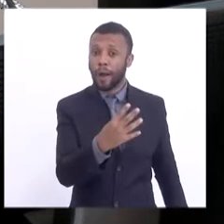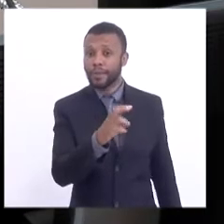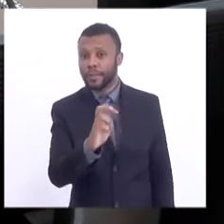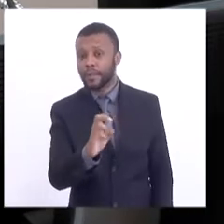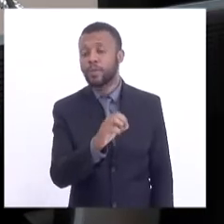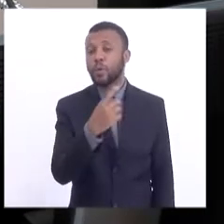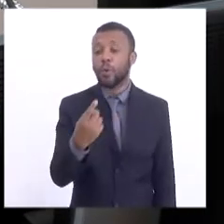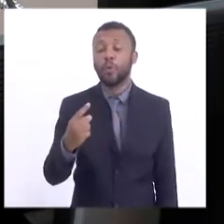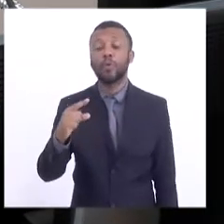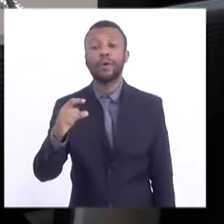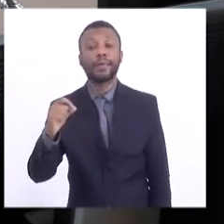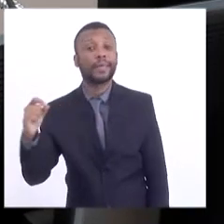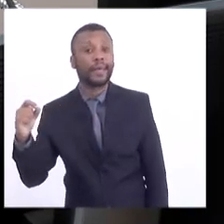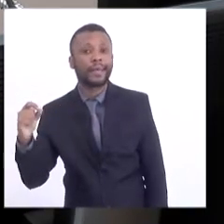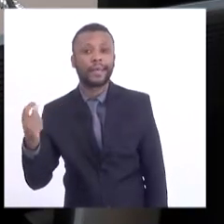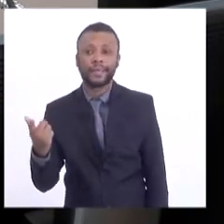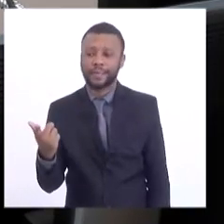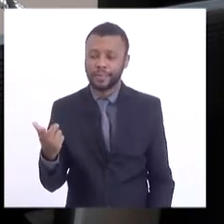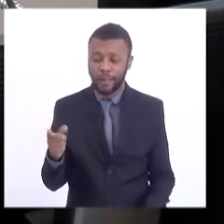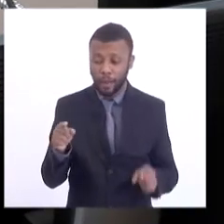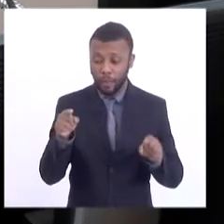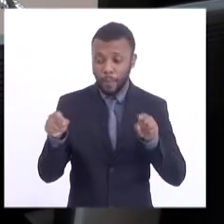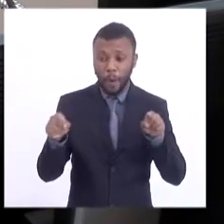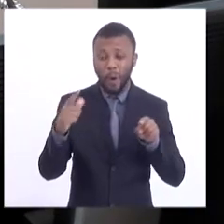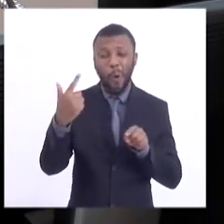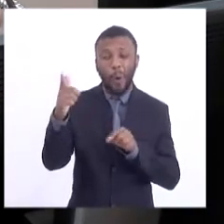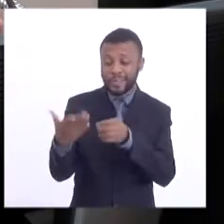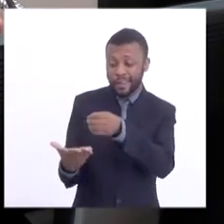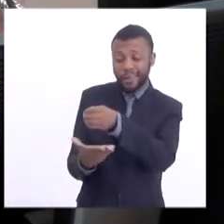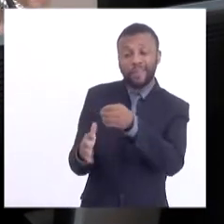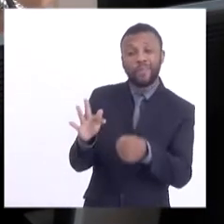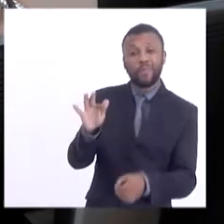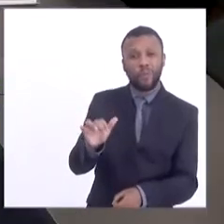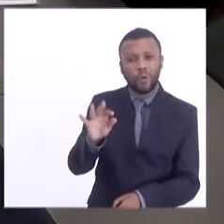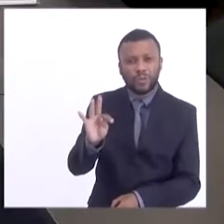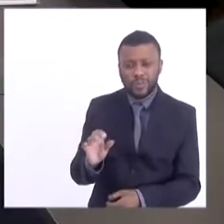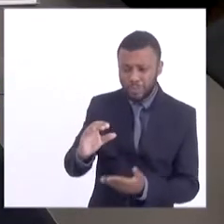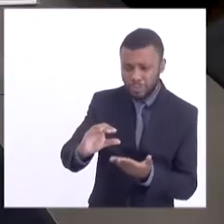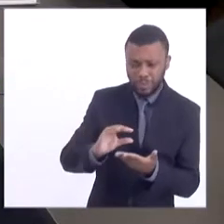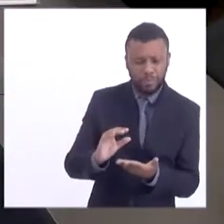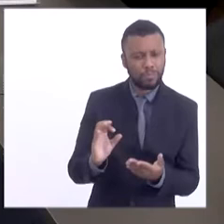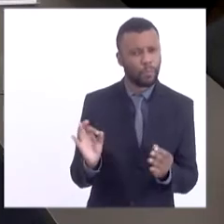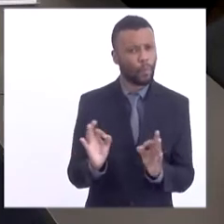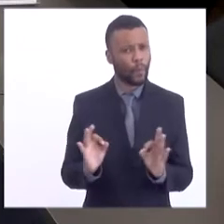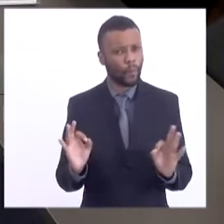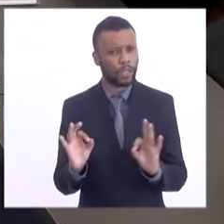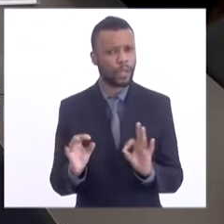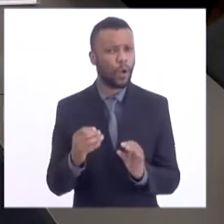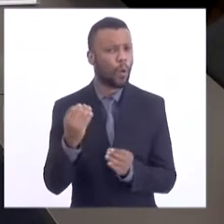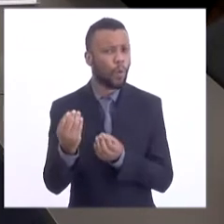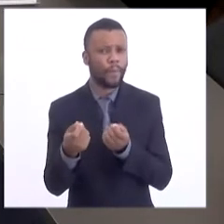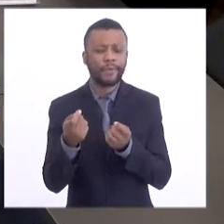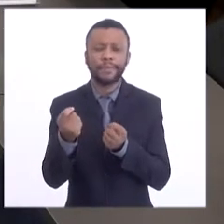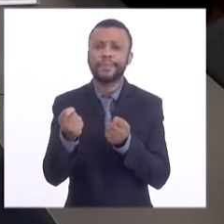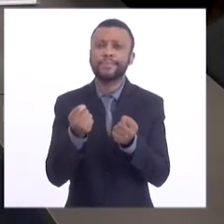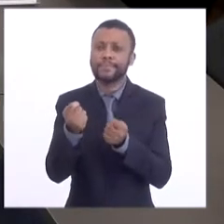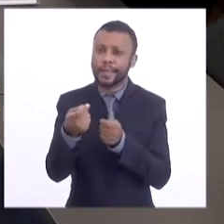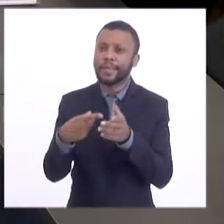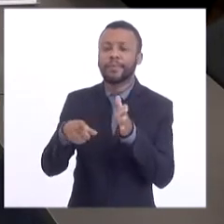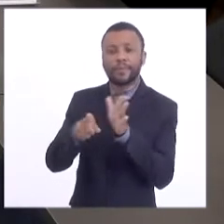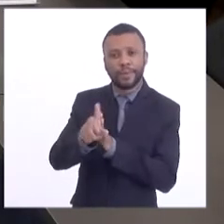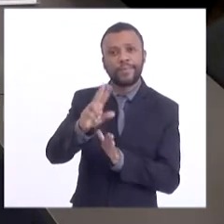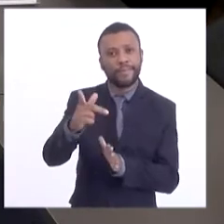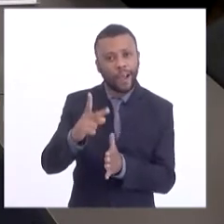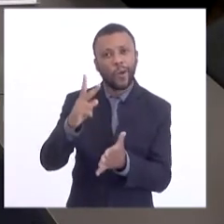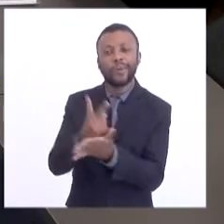fonte sem não pode ser diferente como é que o senhor estão controlando se essa pergunta vai voltar aqui